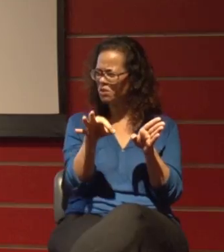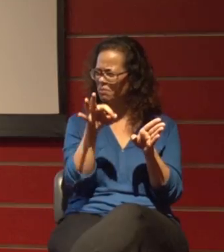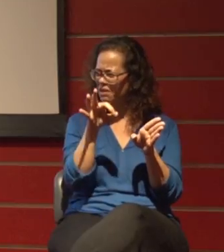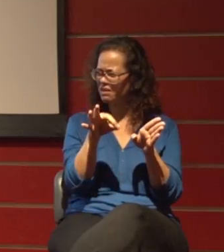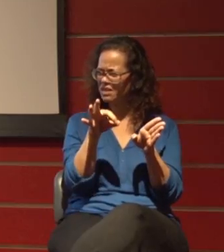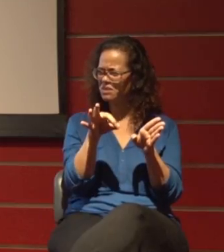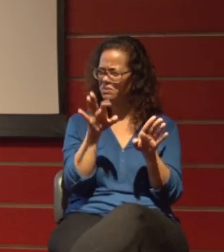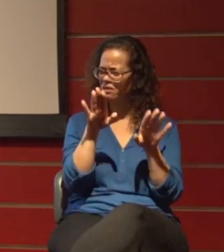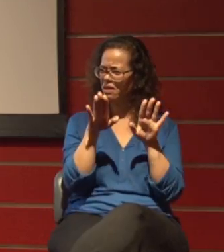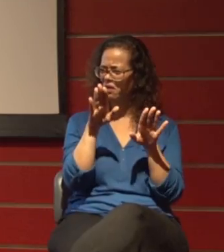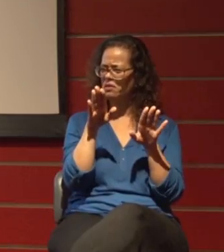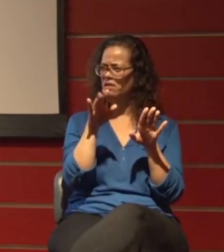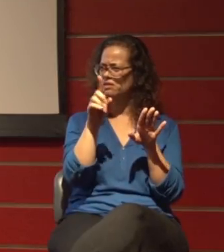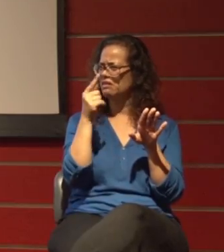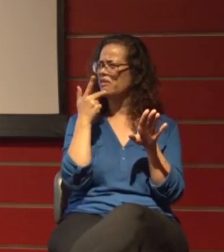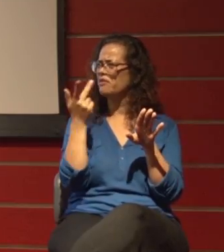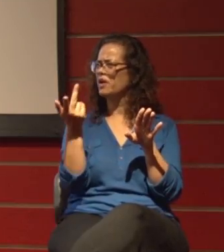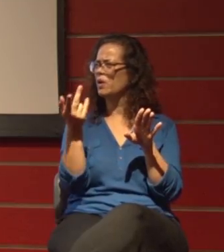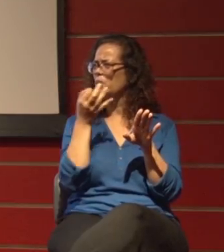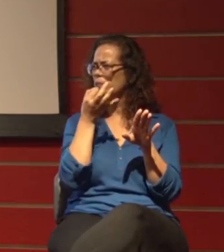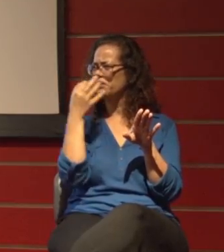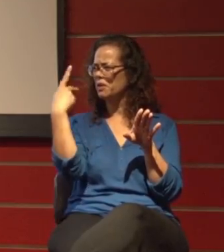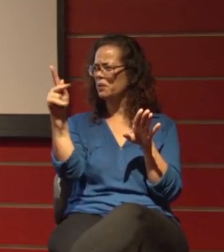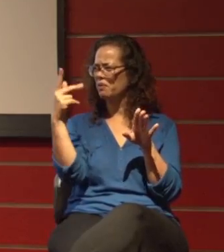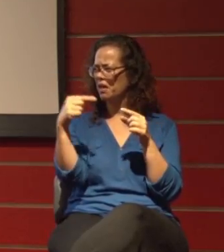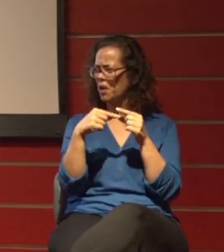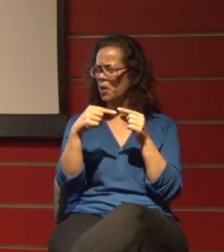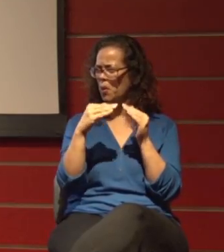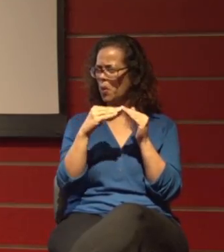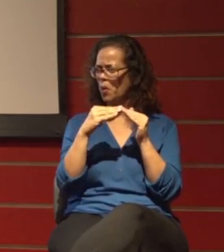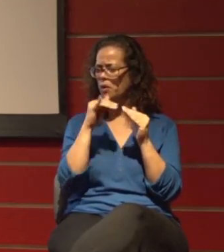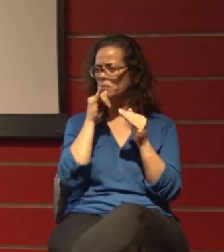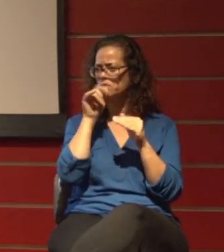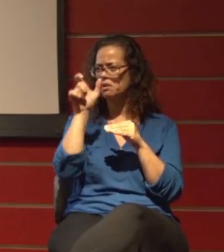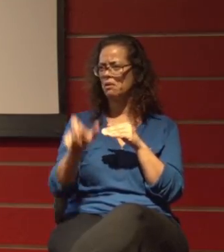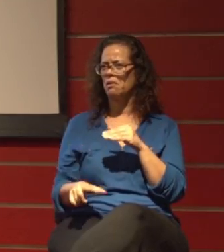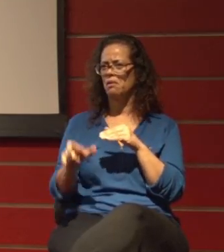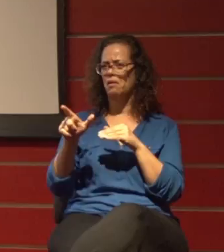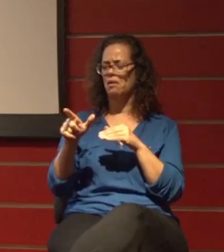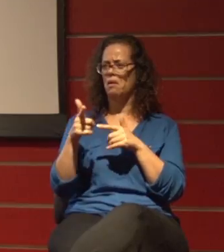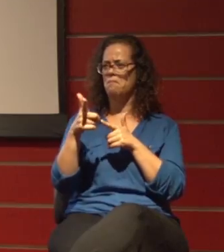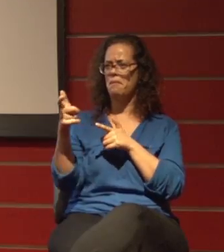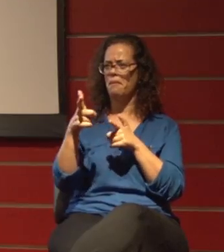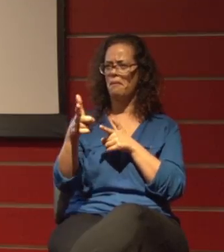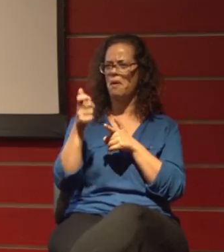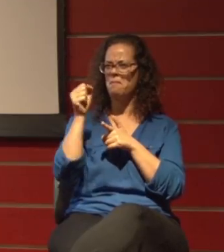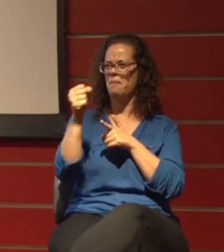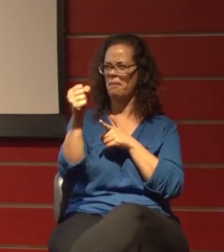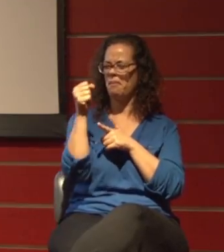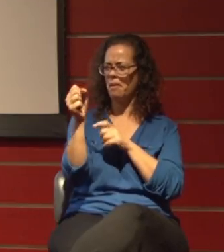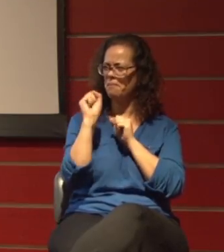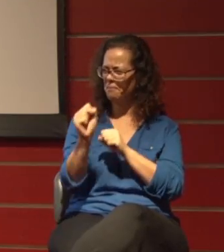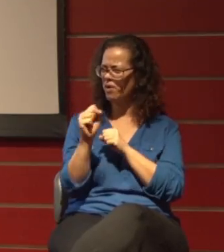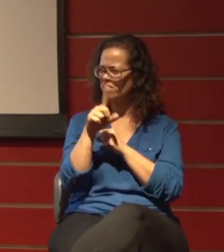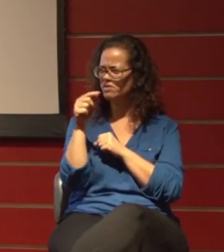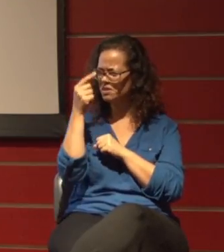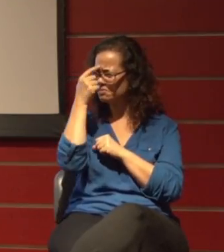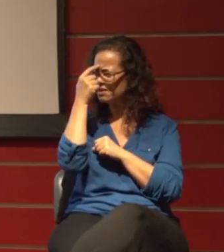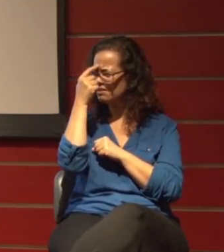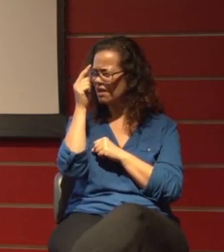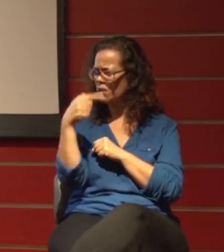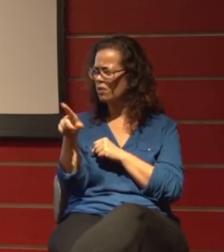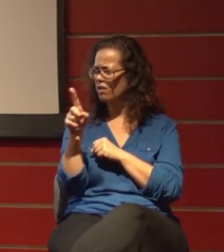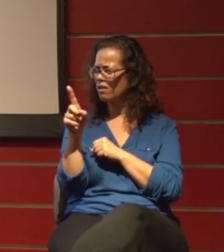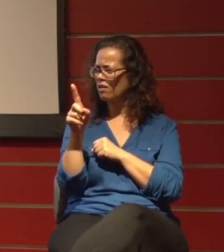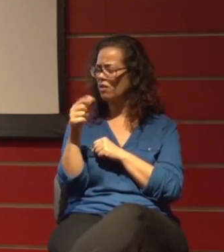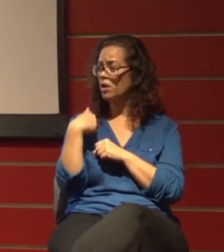essa leitura que ela que ela faz de ou seja el se ele é a prova de pala de bala vamos continuar batendo eu nunca vi por esse lado mas